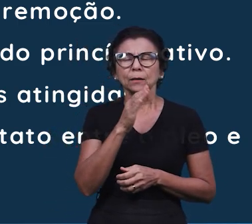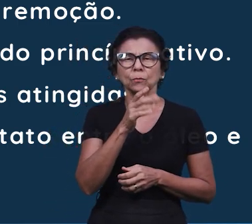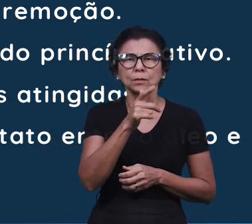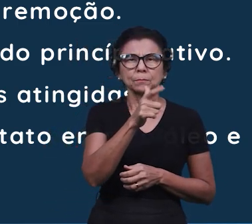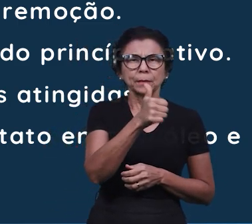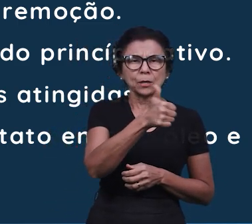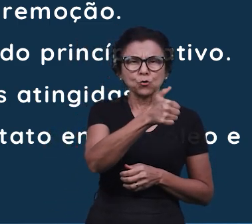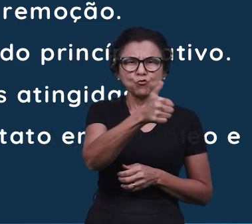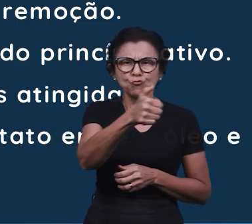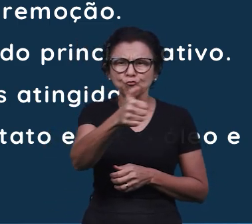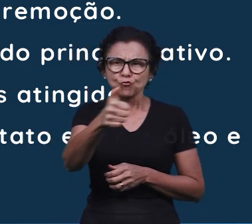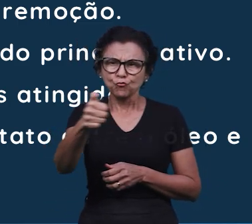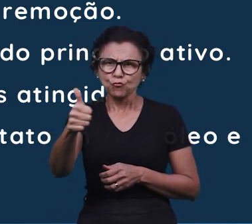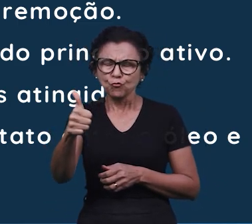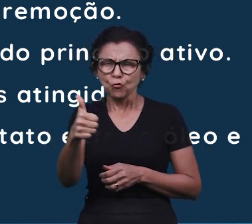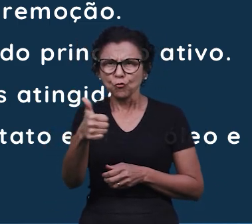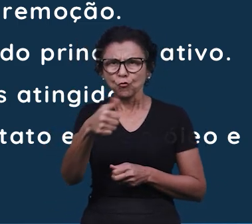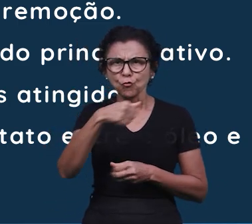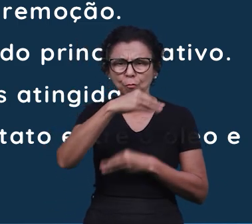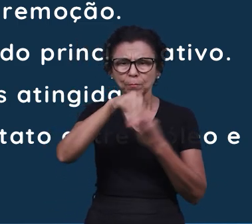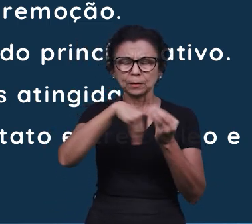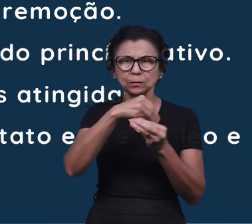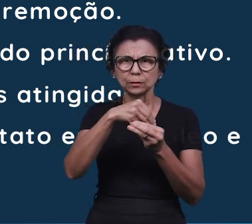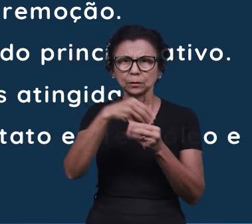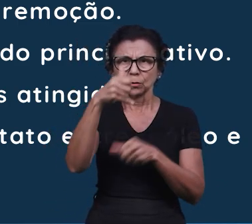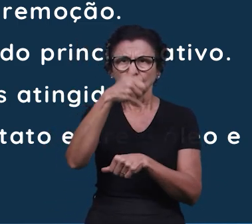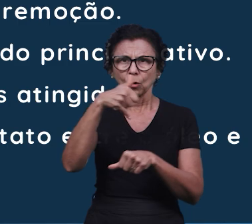bem, óleo-resinas.